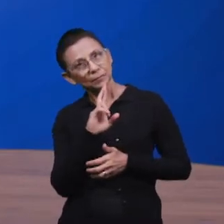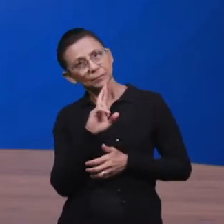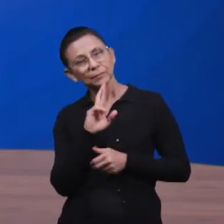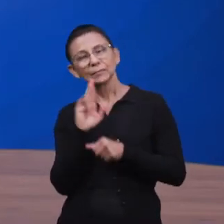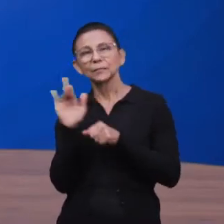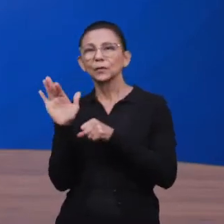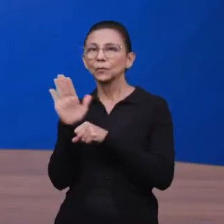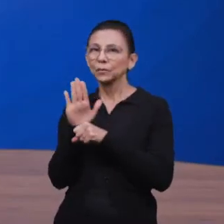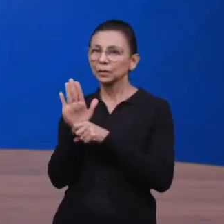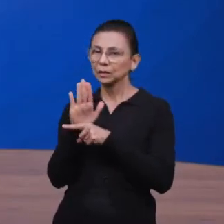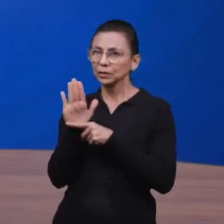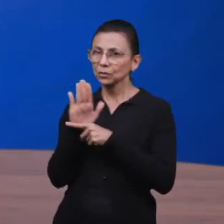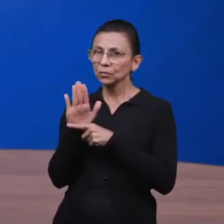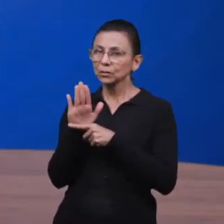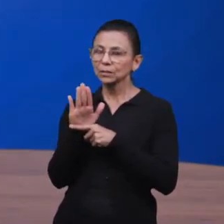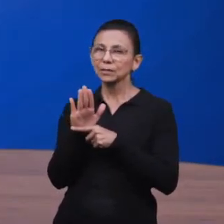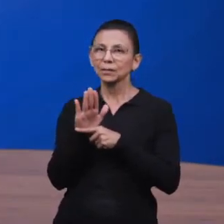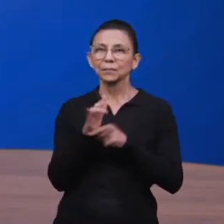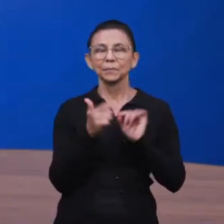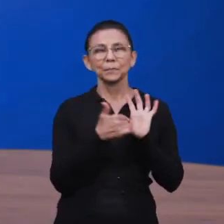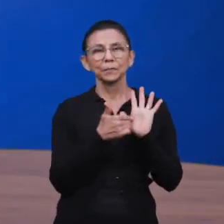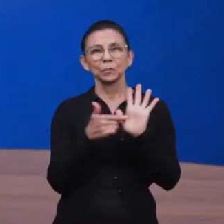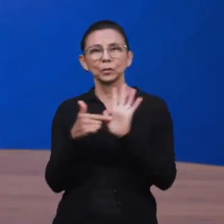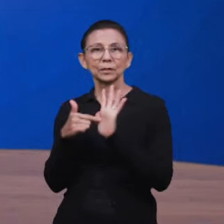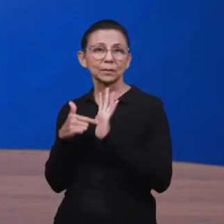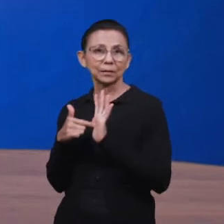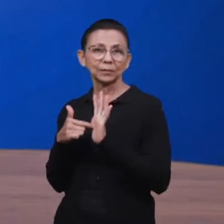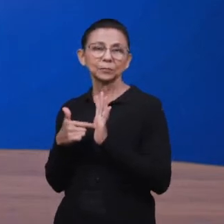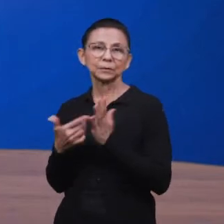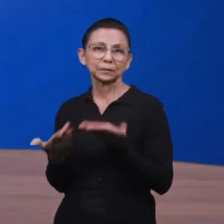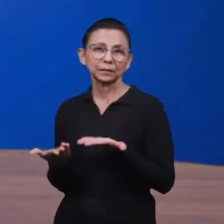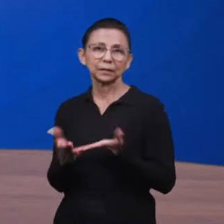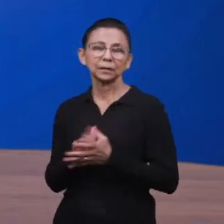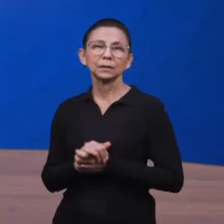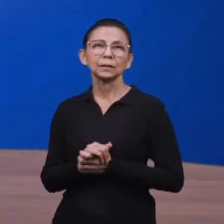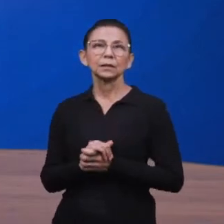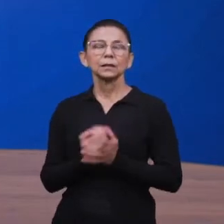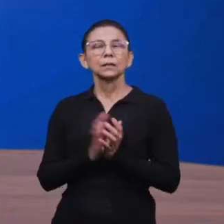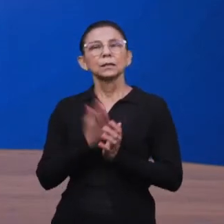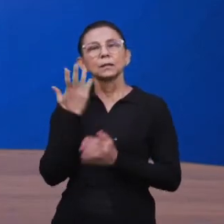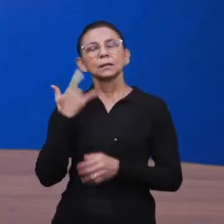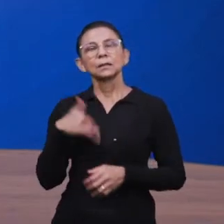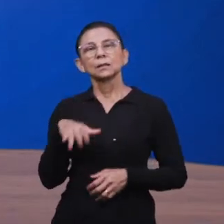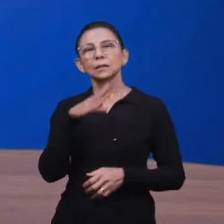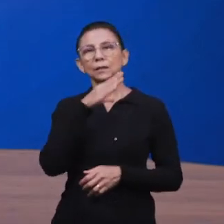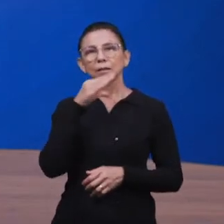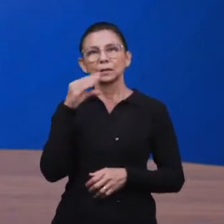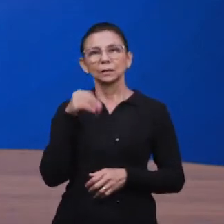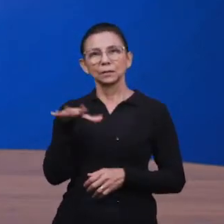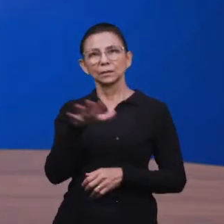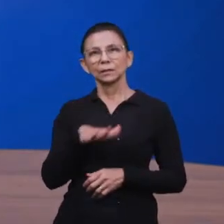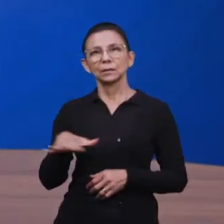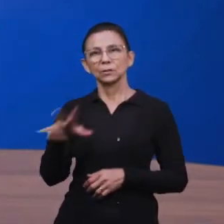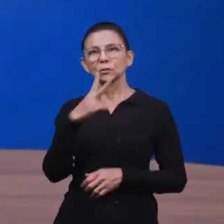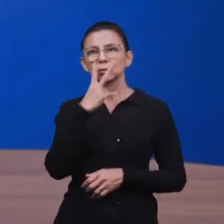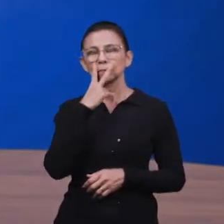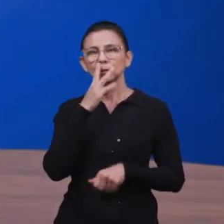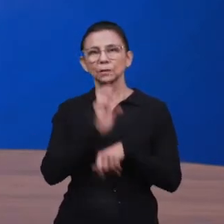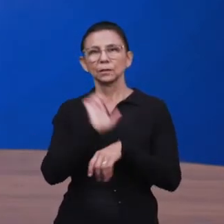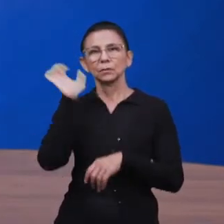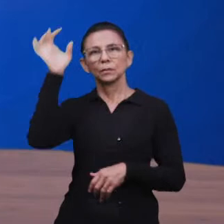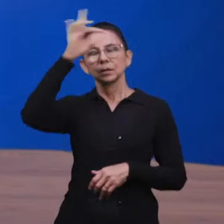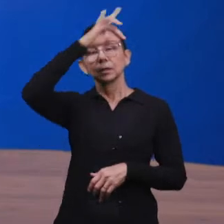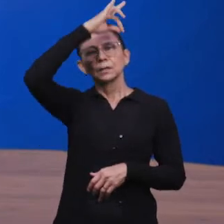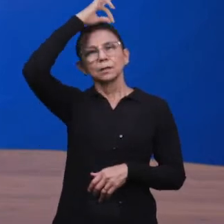pelos vídeos. Nós já transmitimos para os irmãos a participação aqui hoje também das nossas crianças, intermediários e adolescentes aqui da região de Vitória,